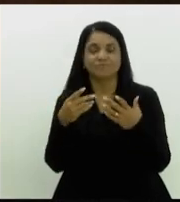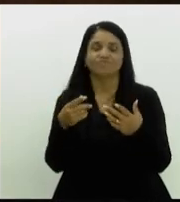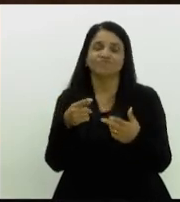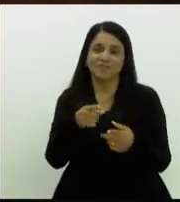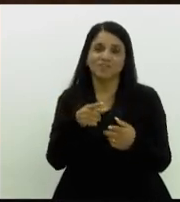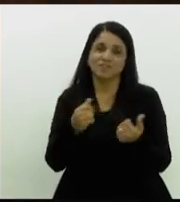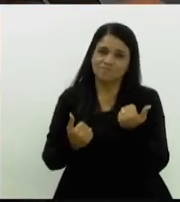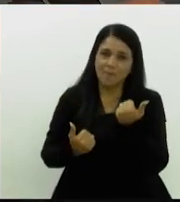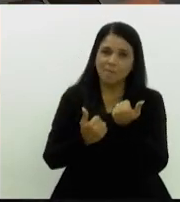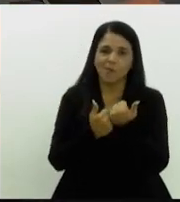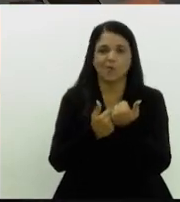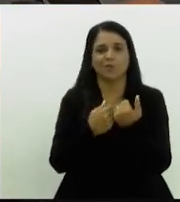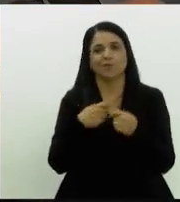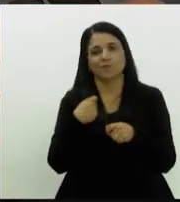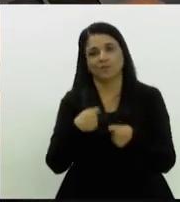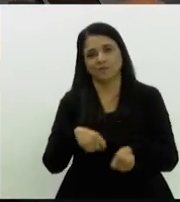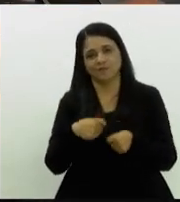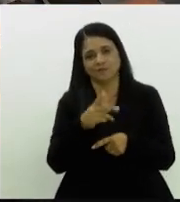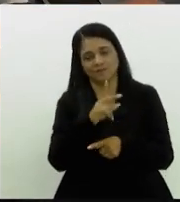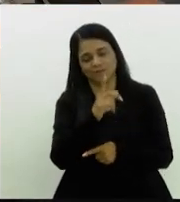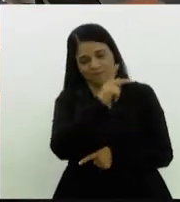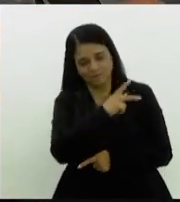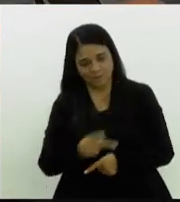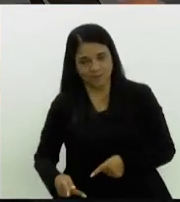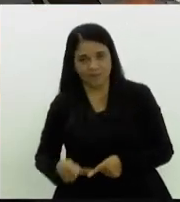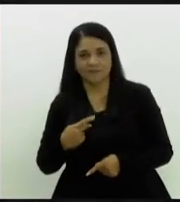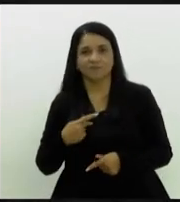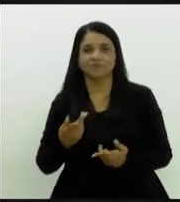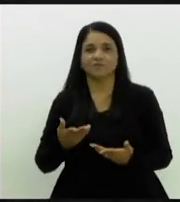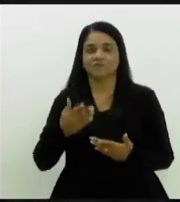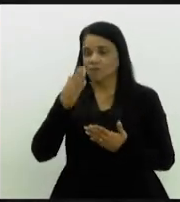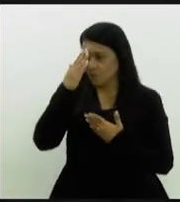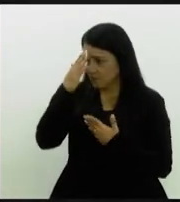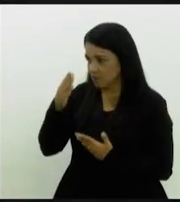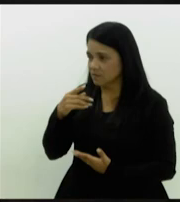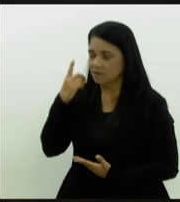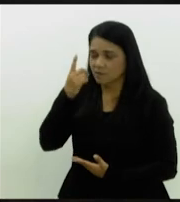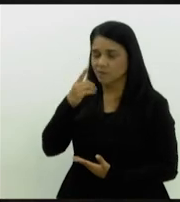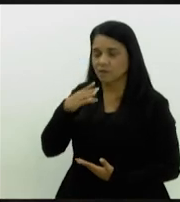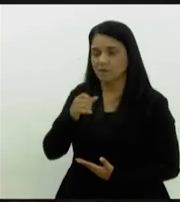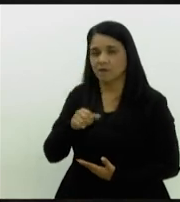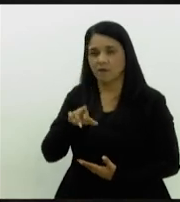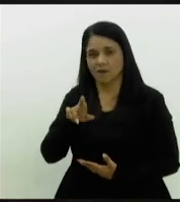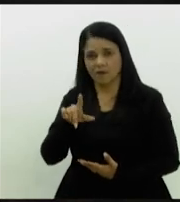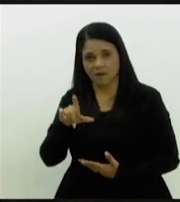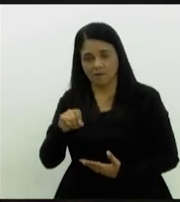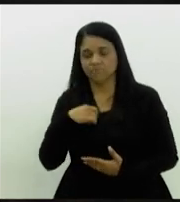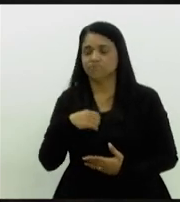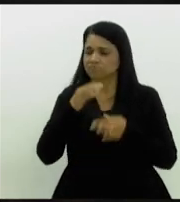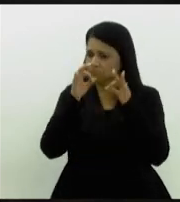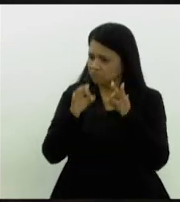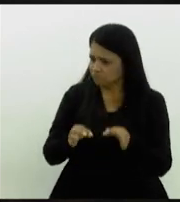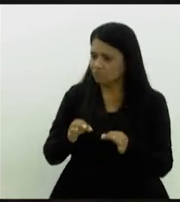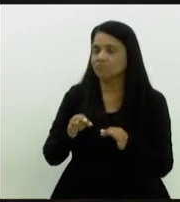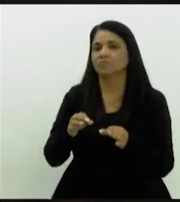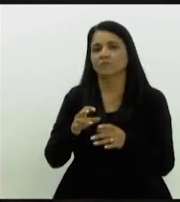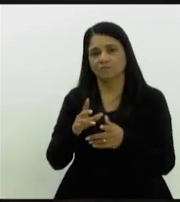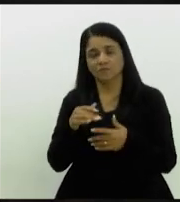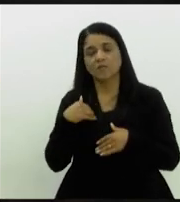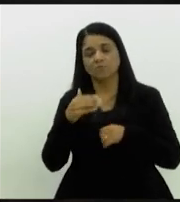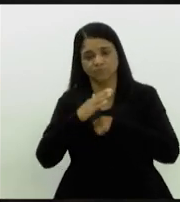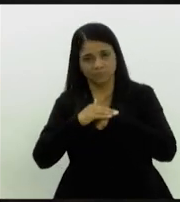Excelência. Muito obrigado, deputada Carla Machado. Presidente. E muito correta a tua observação, iremos tratar com